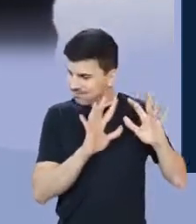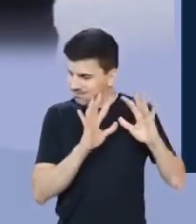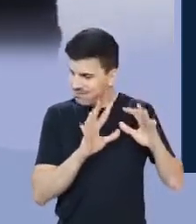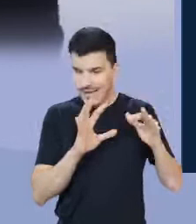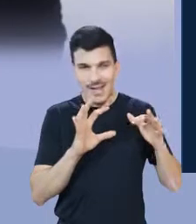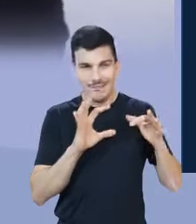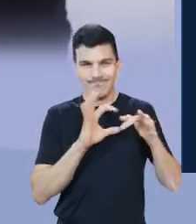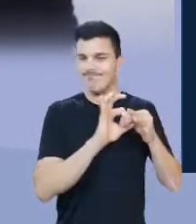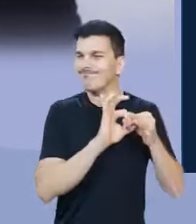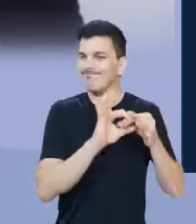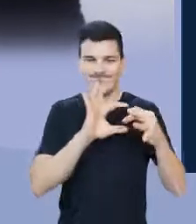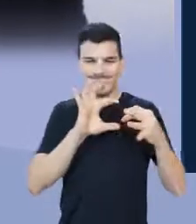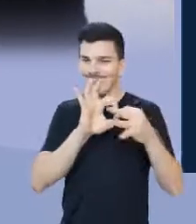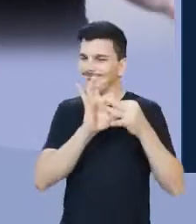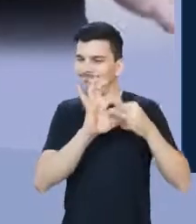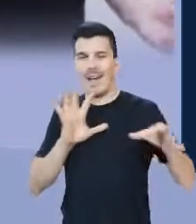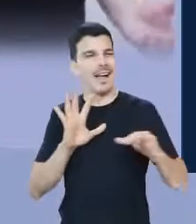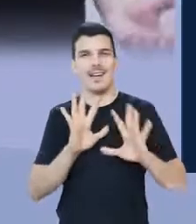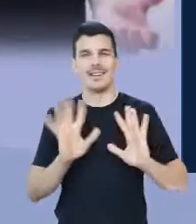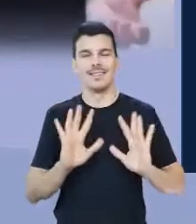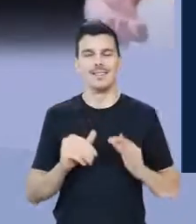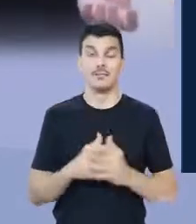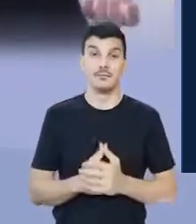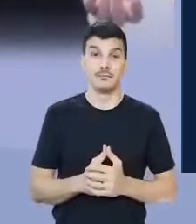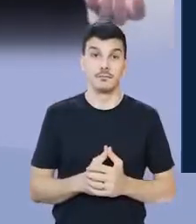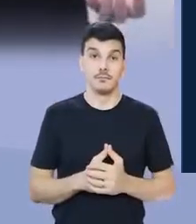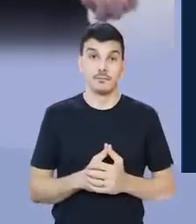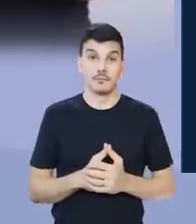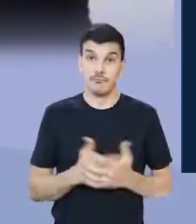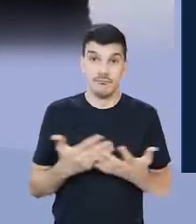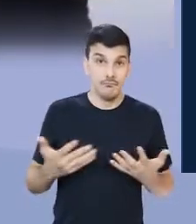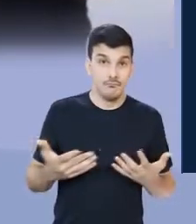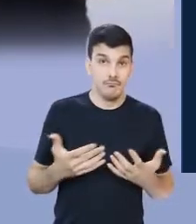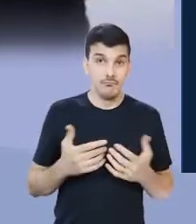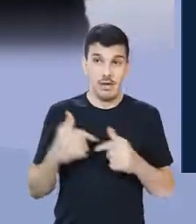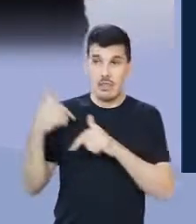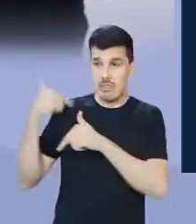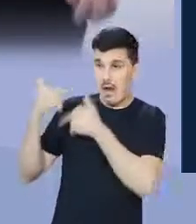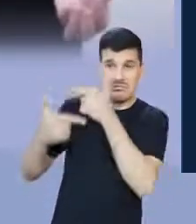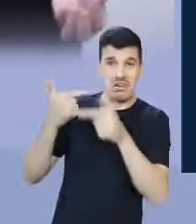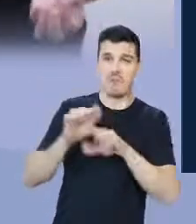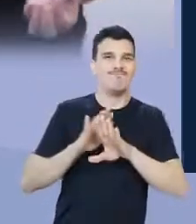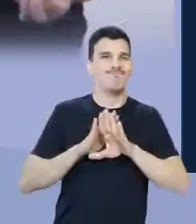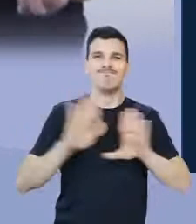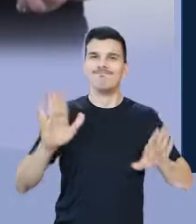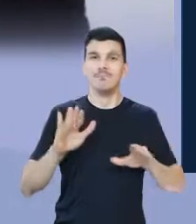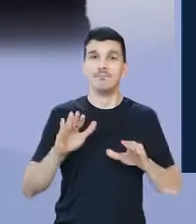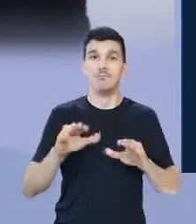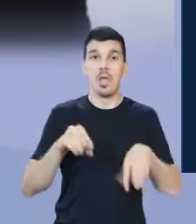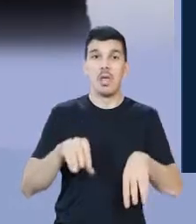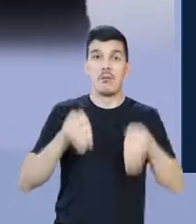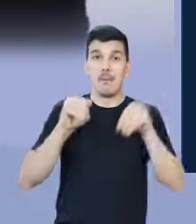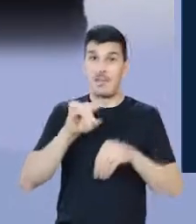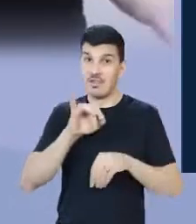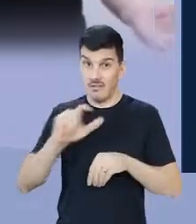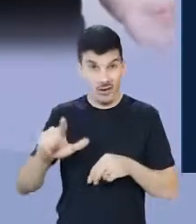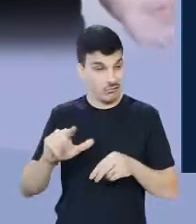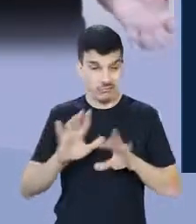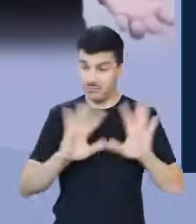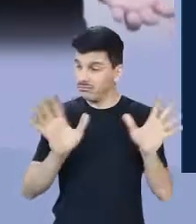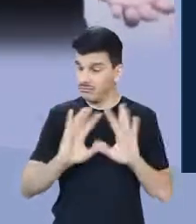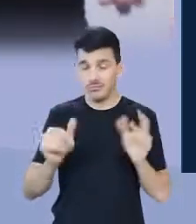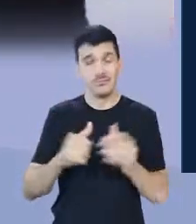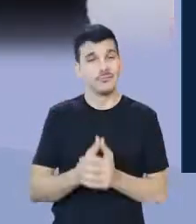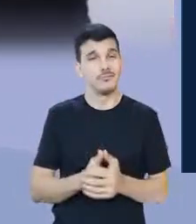Tradicionalmente, ele não se encaixa em nenhum deles. Ele não se encaixa no tradicional, no